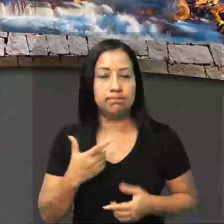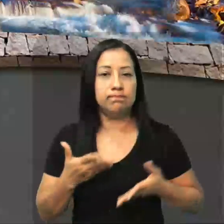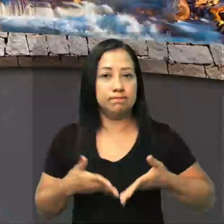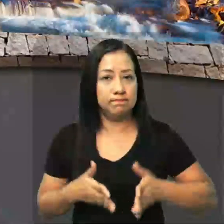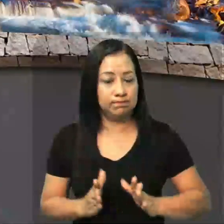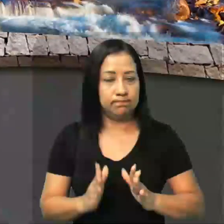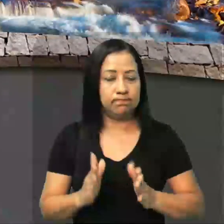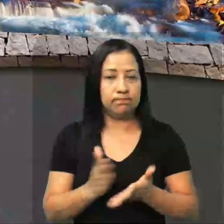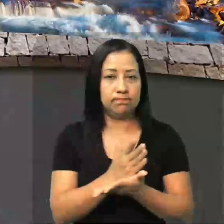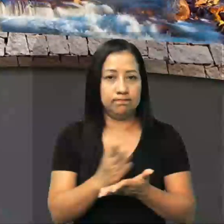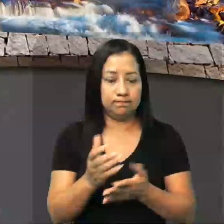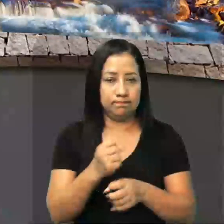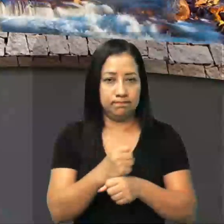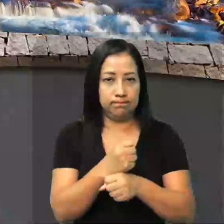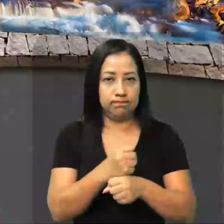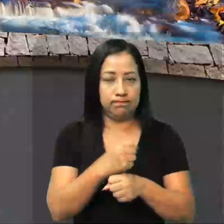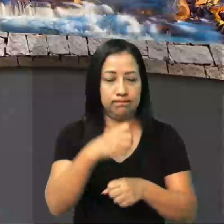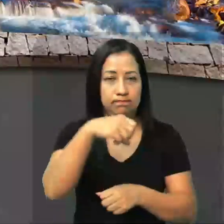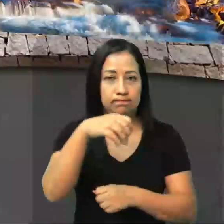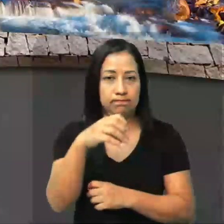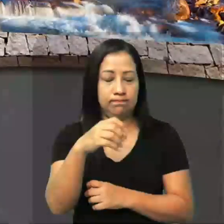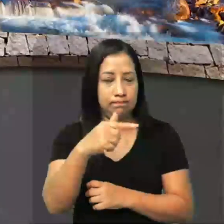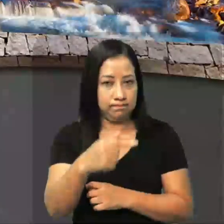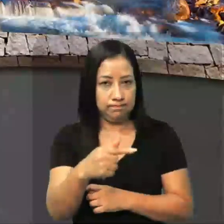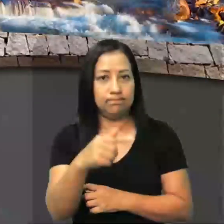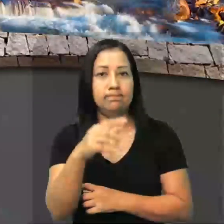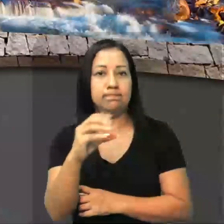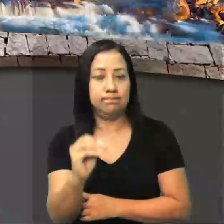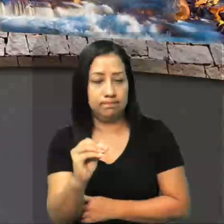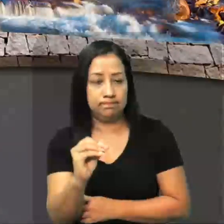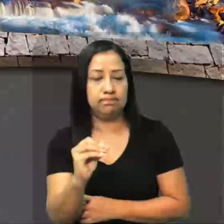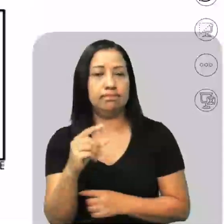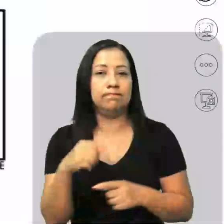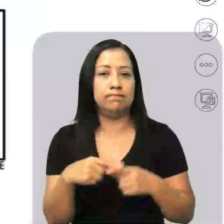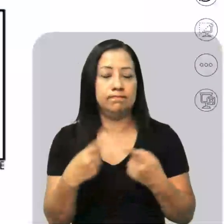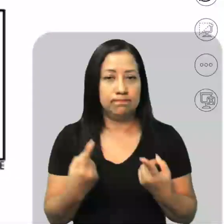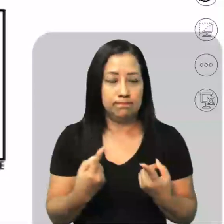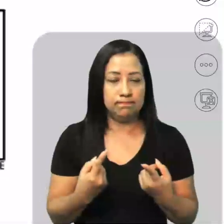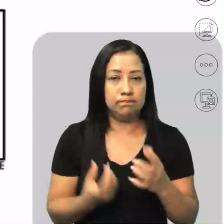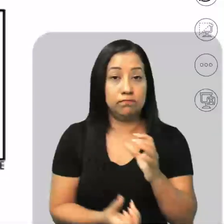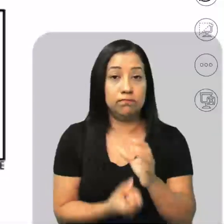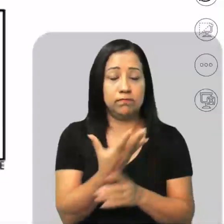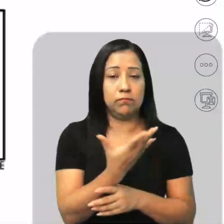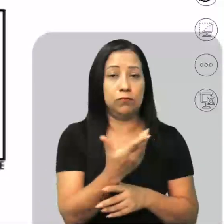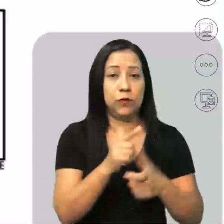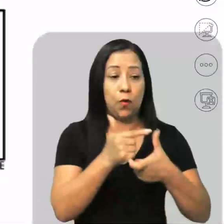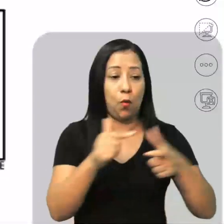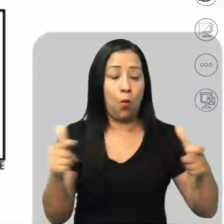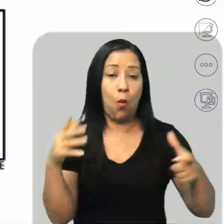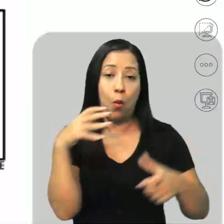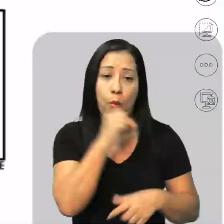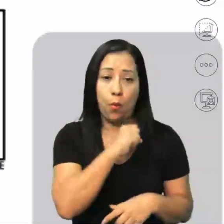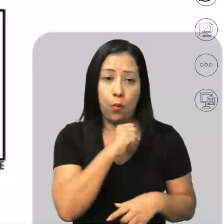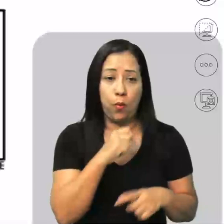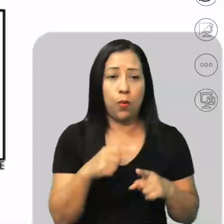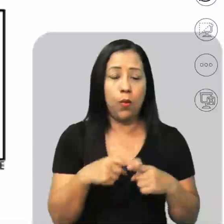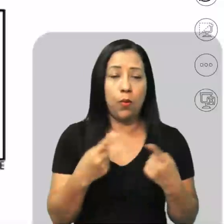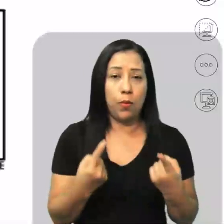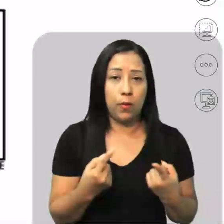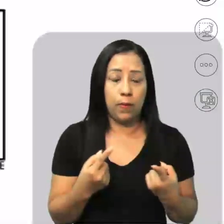demográfica. Tá? Diante disso aí, o que é que nós temos? Ó? Esse processo